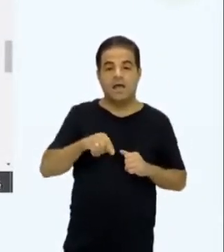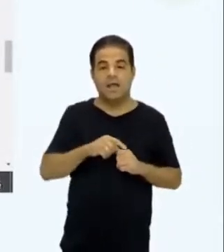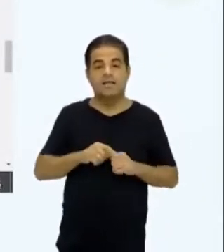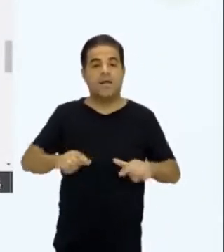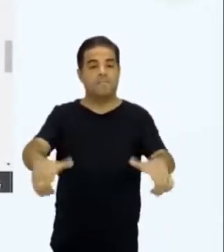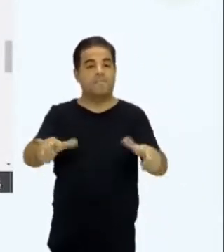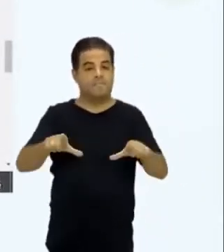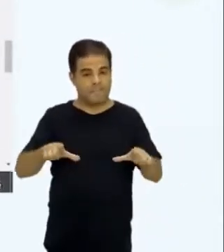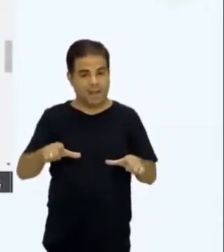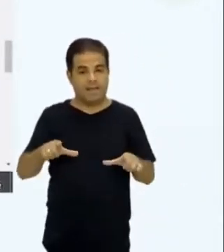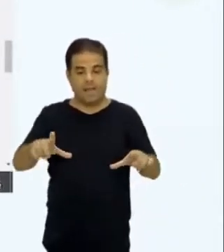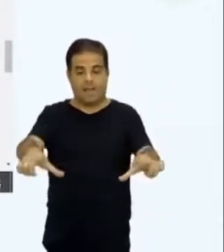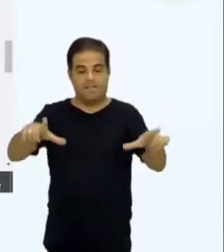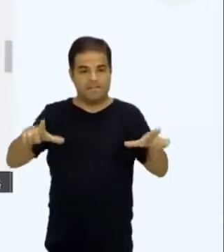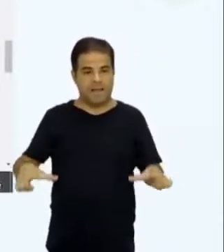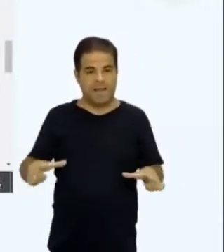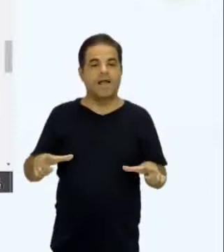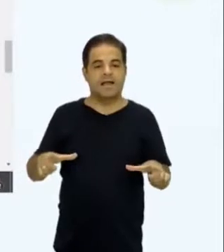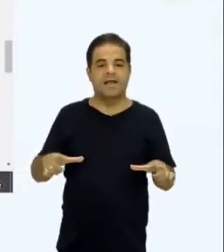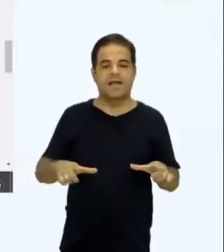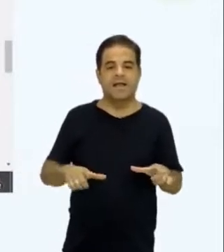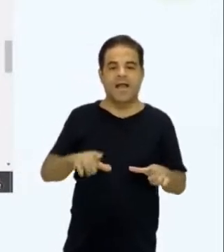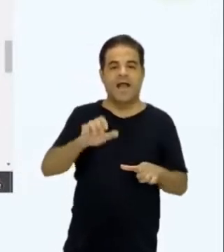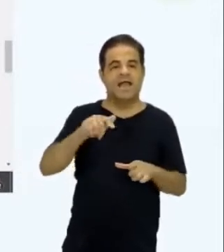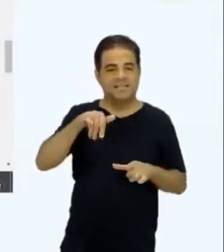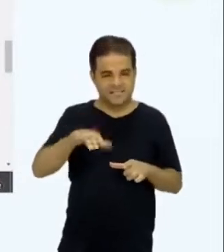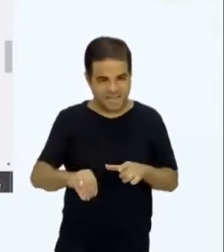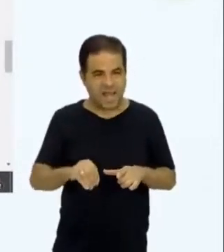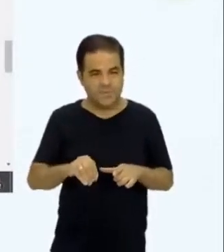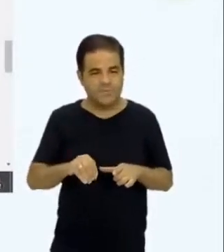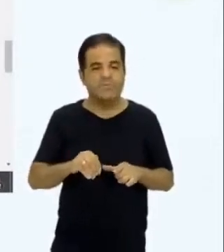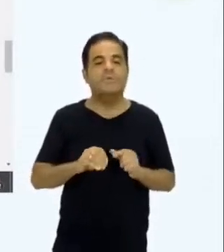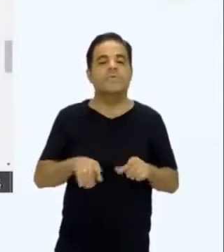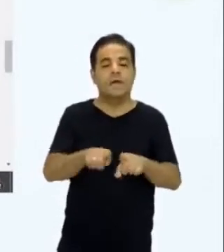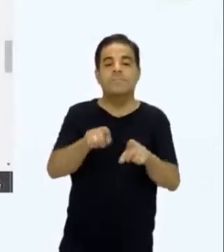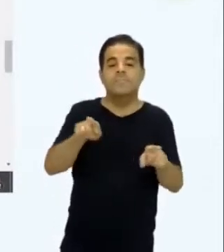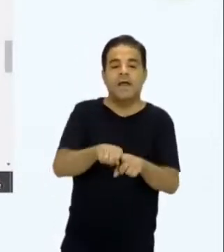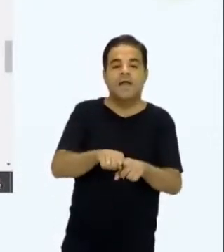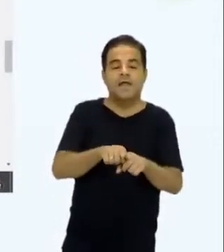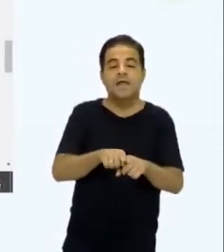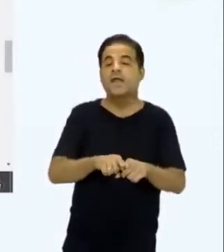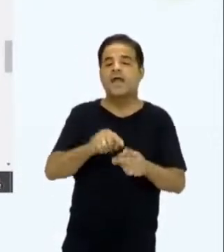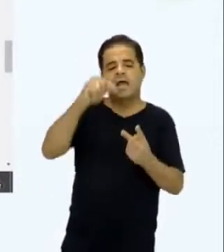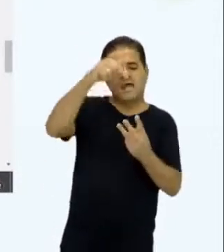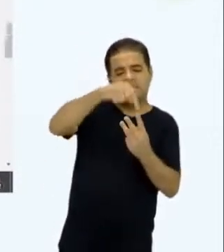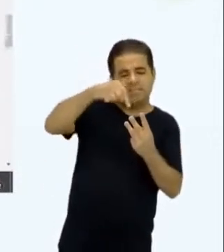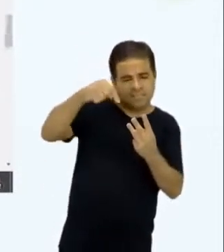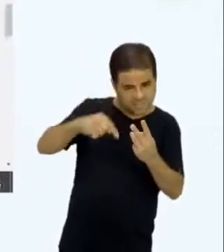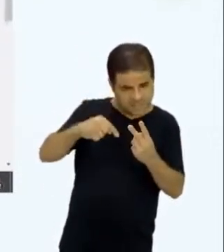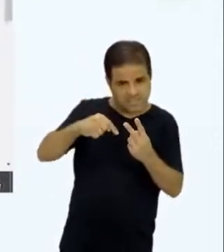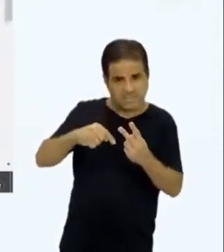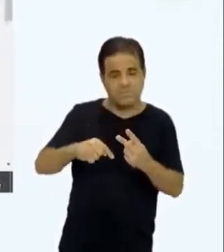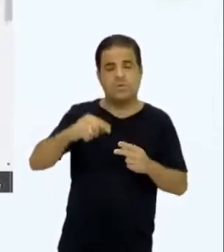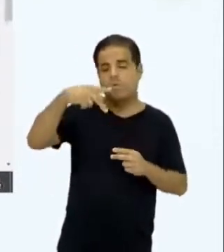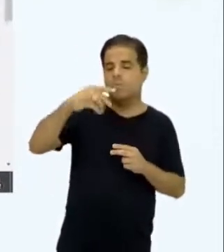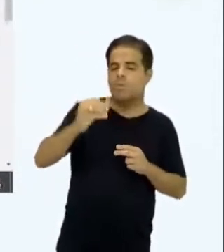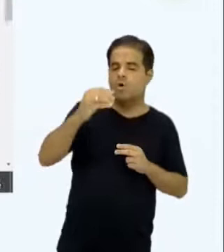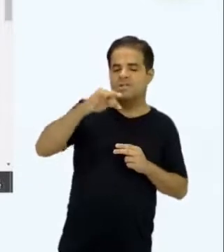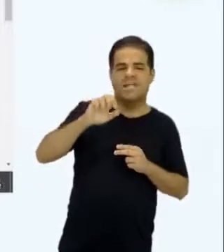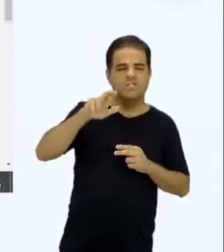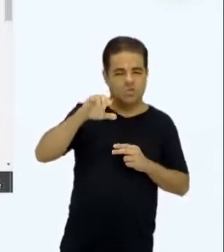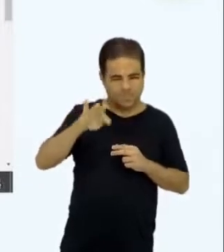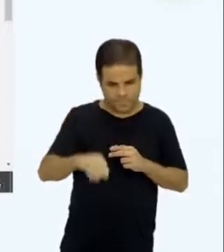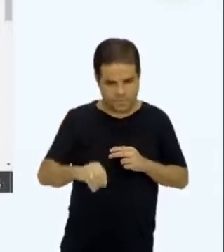o protoboard, e o nosso Arduino. Além desses, o potenciômetro, que